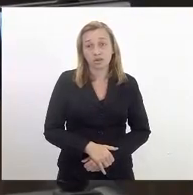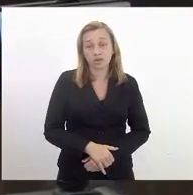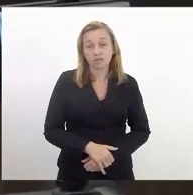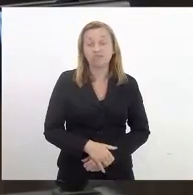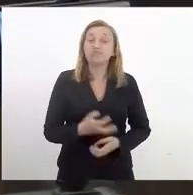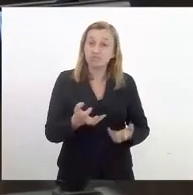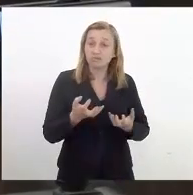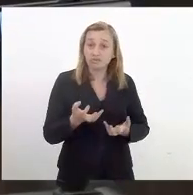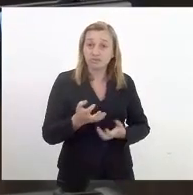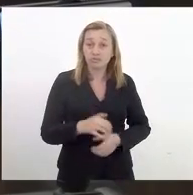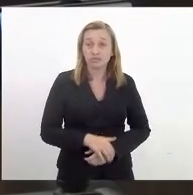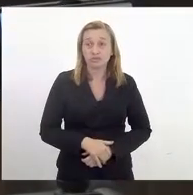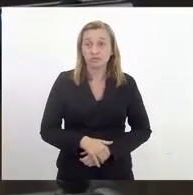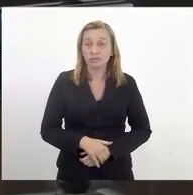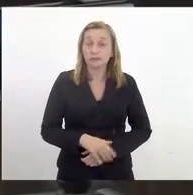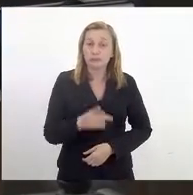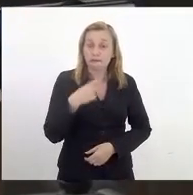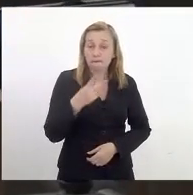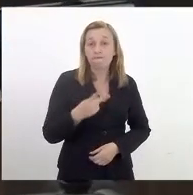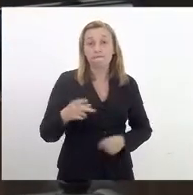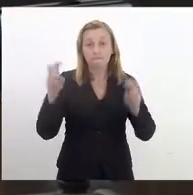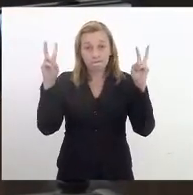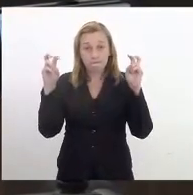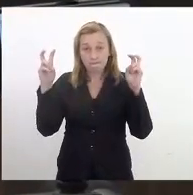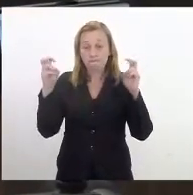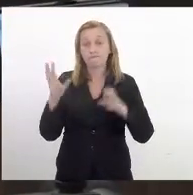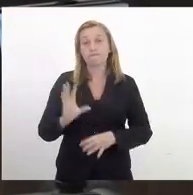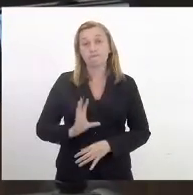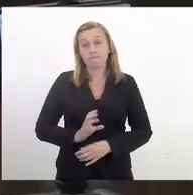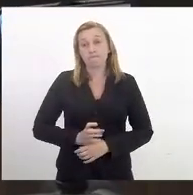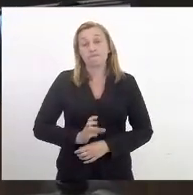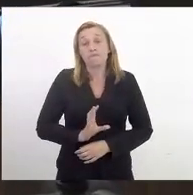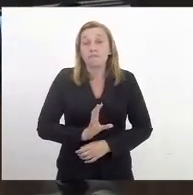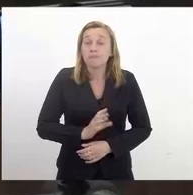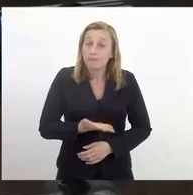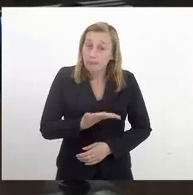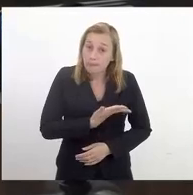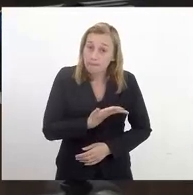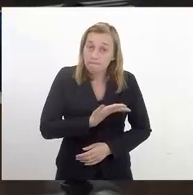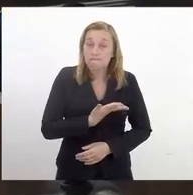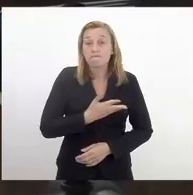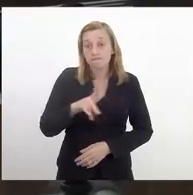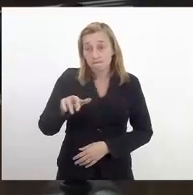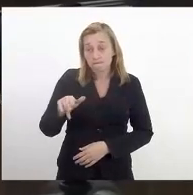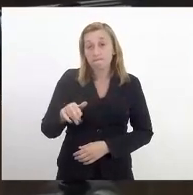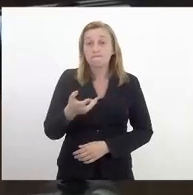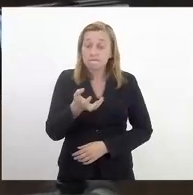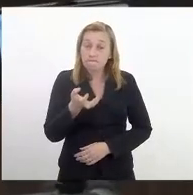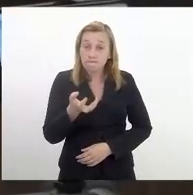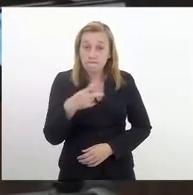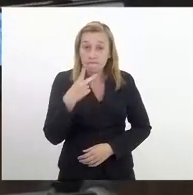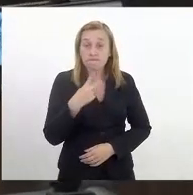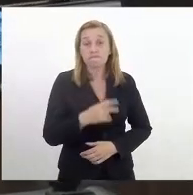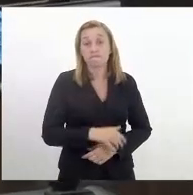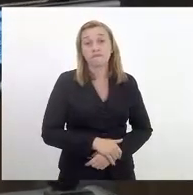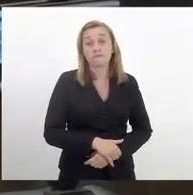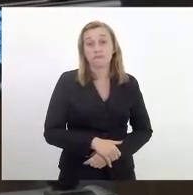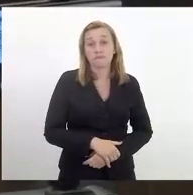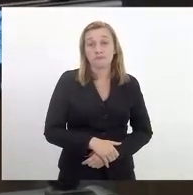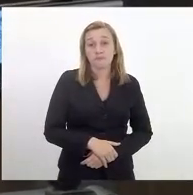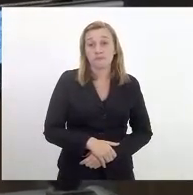aquela colher o médico da matéria belíssimo do meu querido irmão uns em regra mas eu quero dizer que